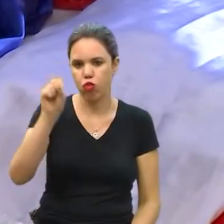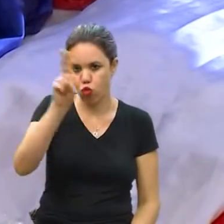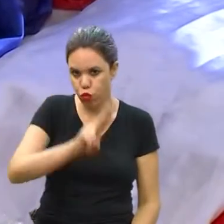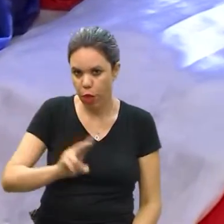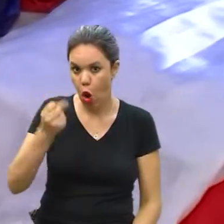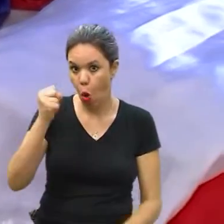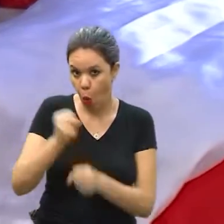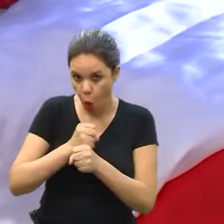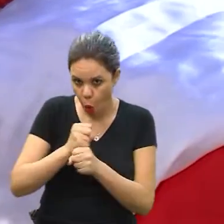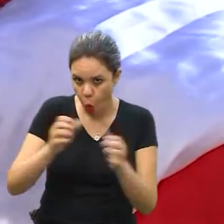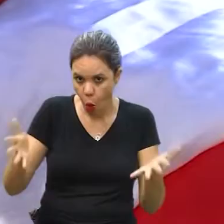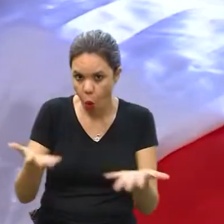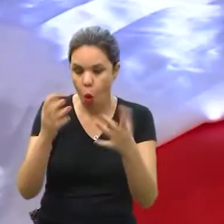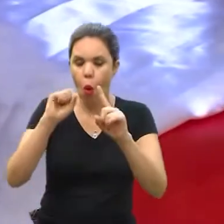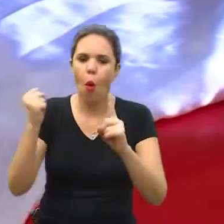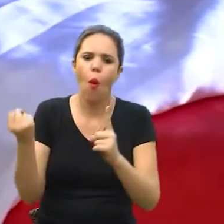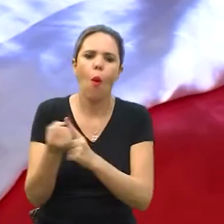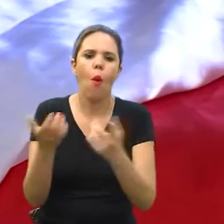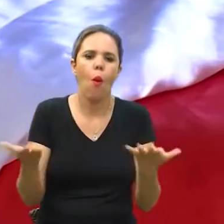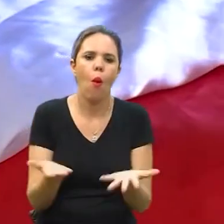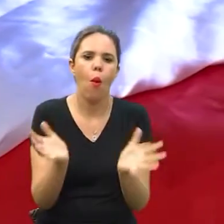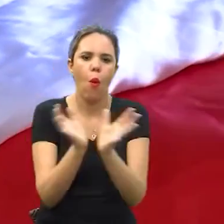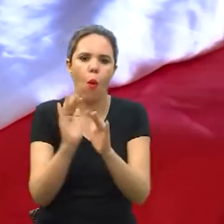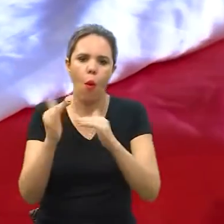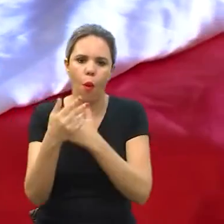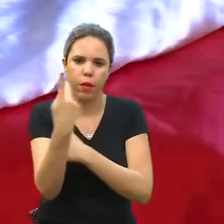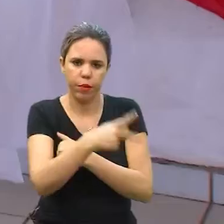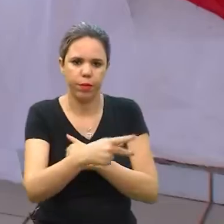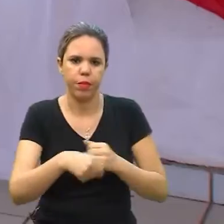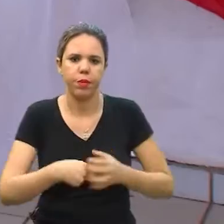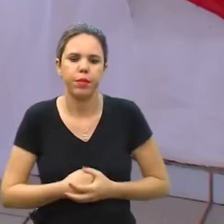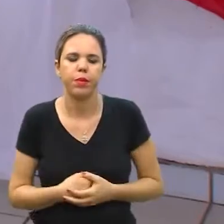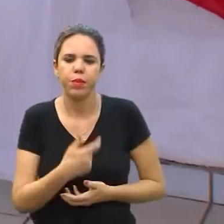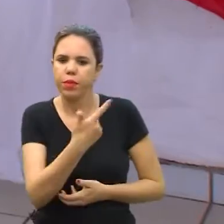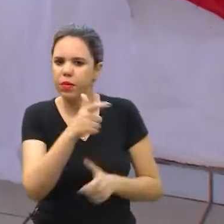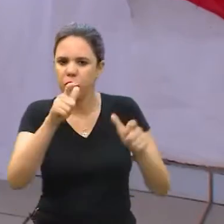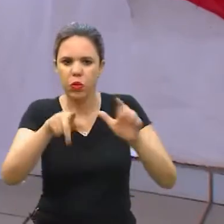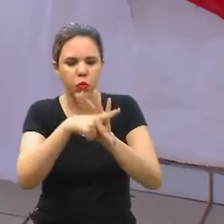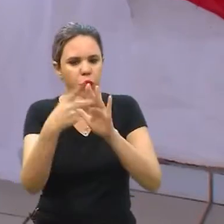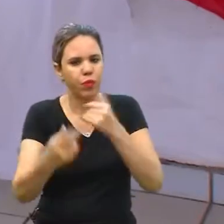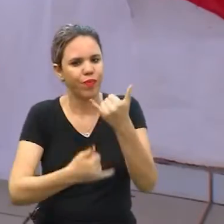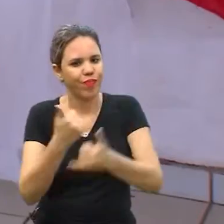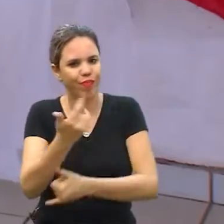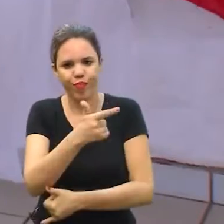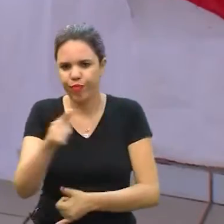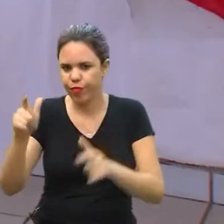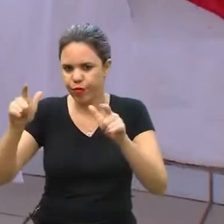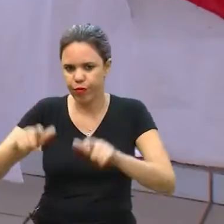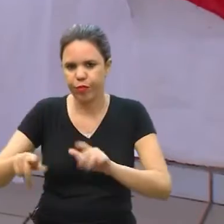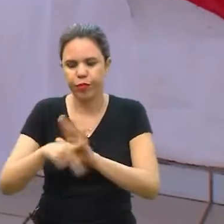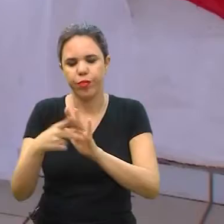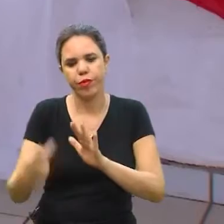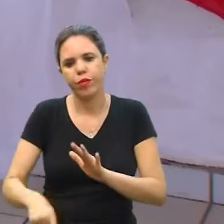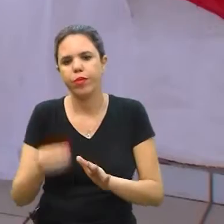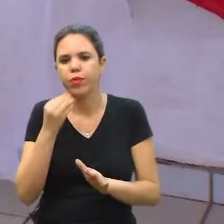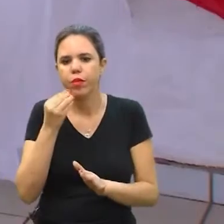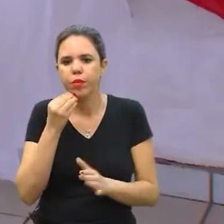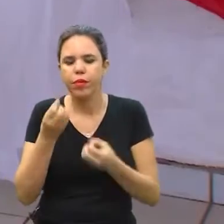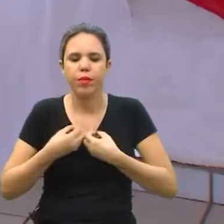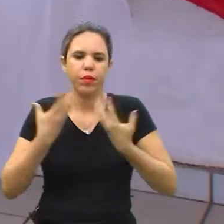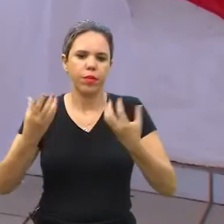anos, ela promove ações sociais na comunidade dela. Não ter o espaço delas para brincar, não ter o espaço delas para